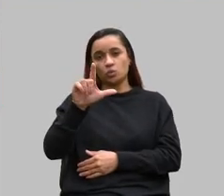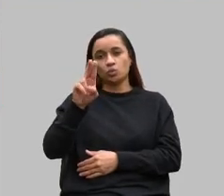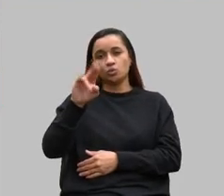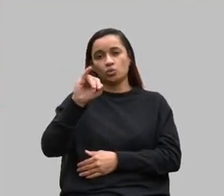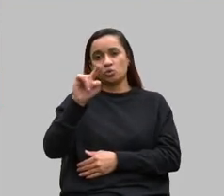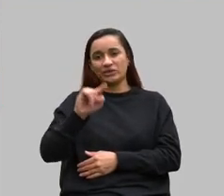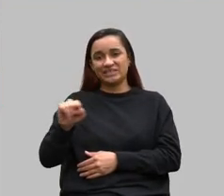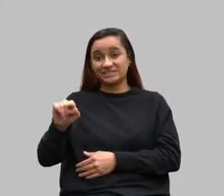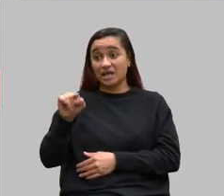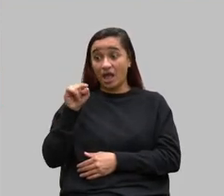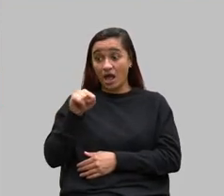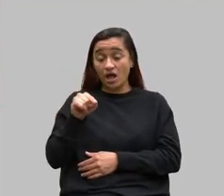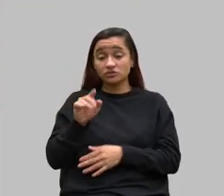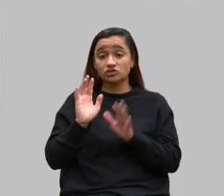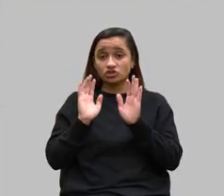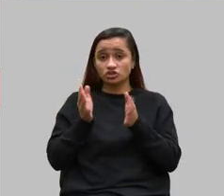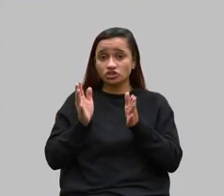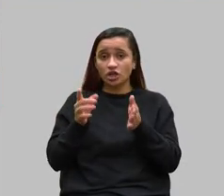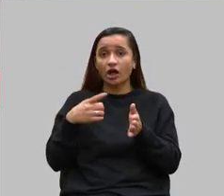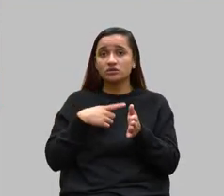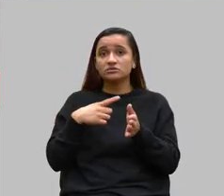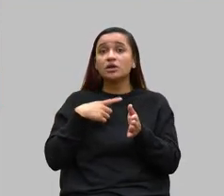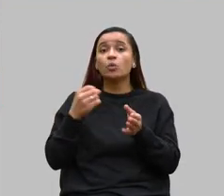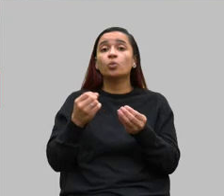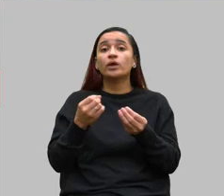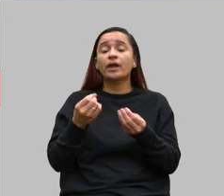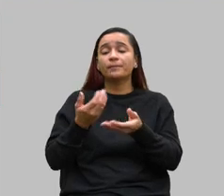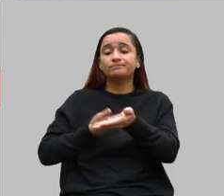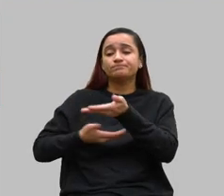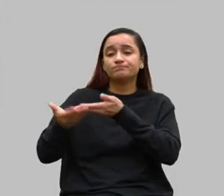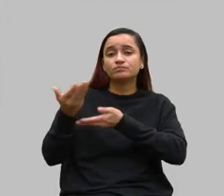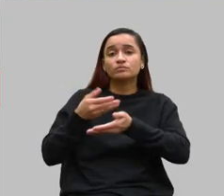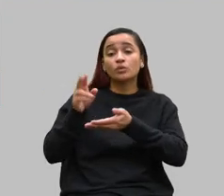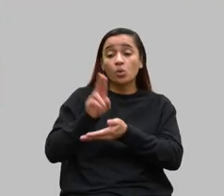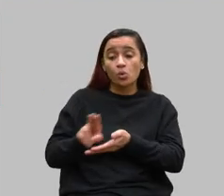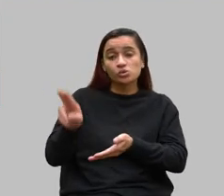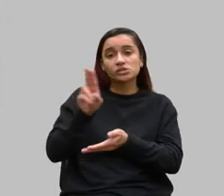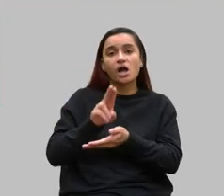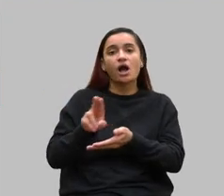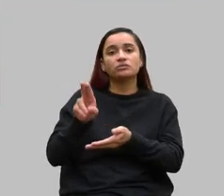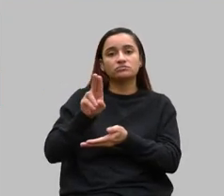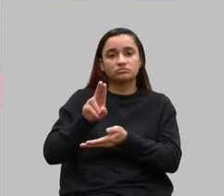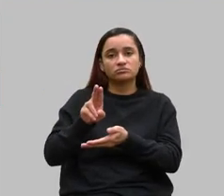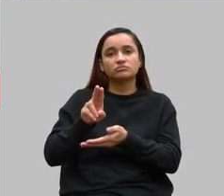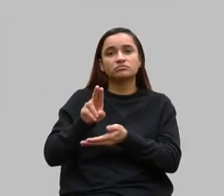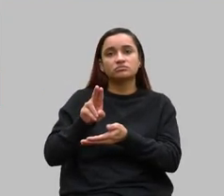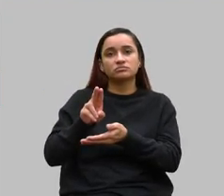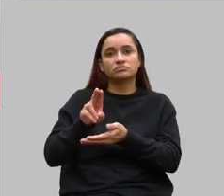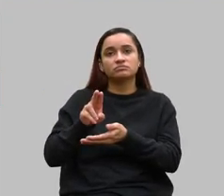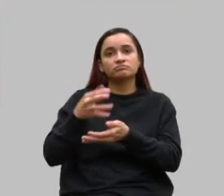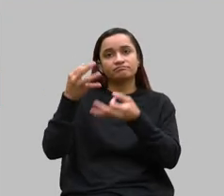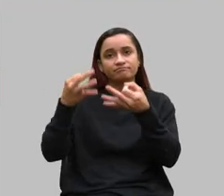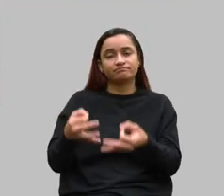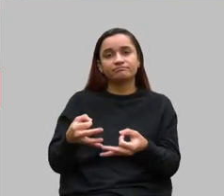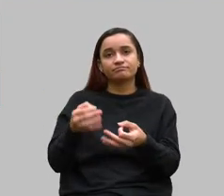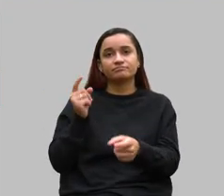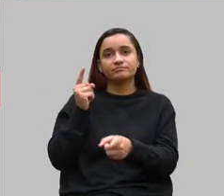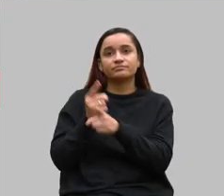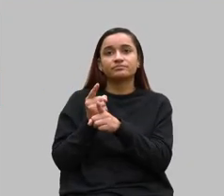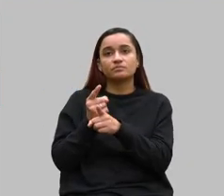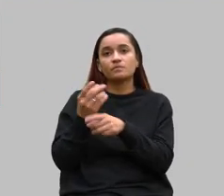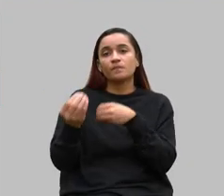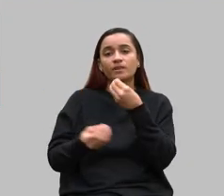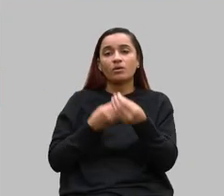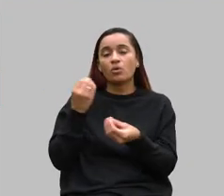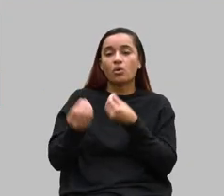Ele tem ele ele está sendo utilizado e foi devidamente identificado no início pela